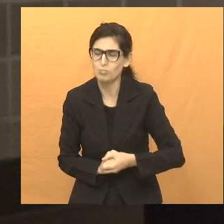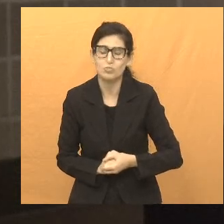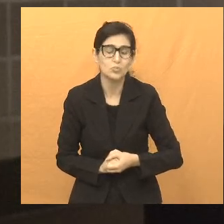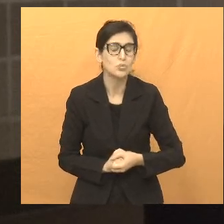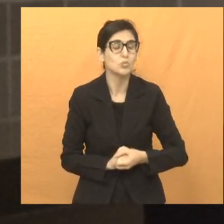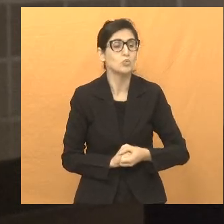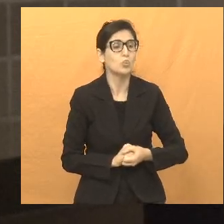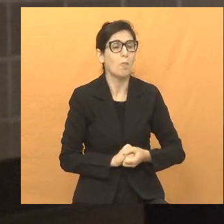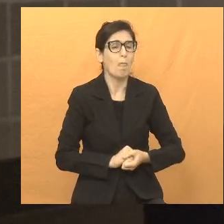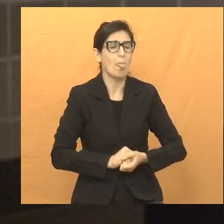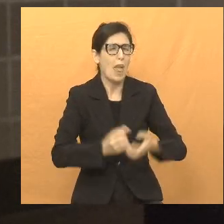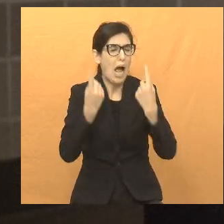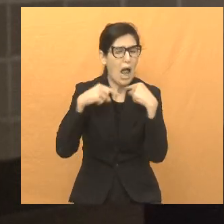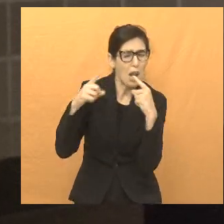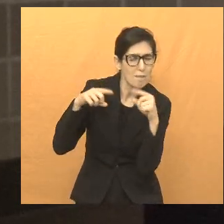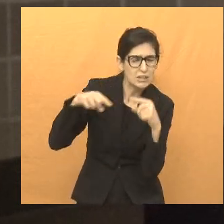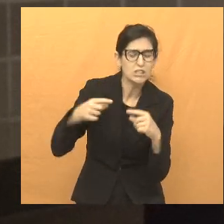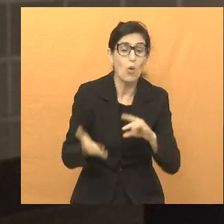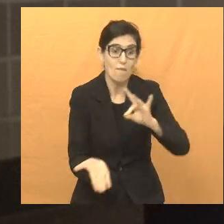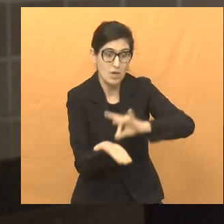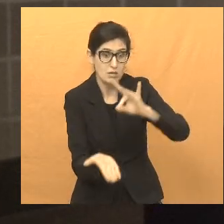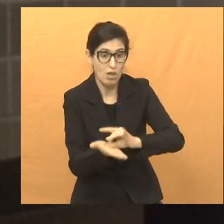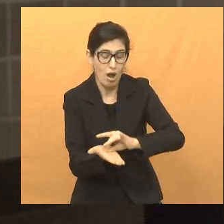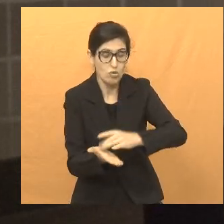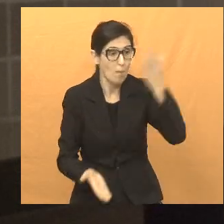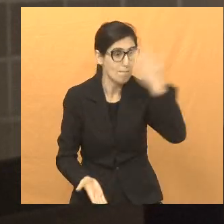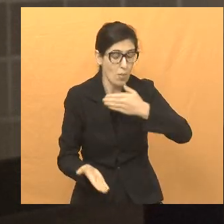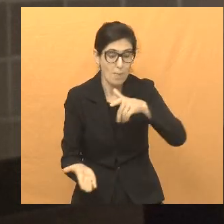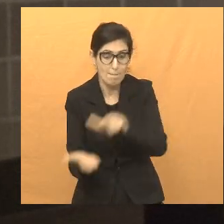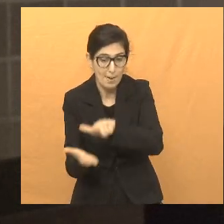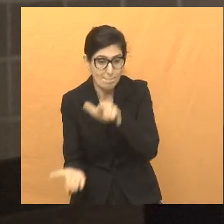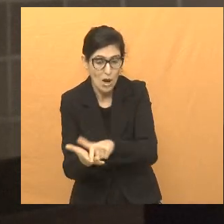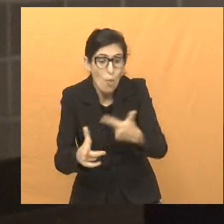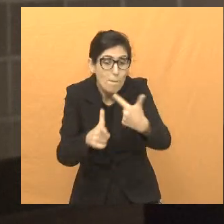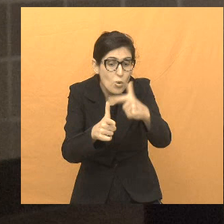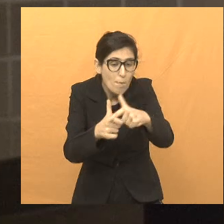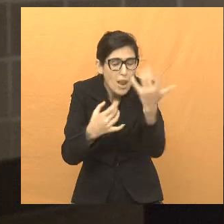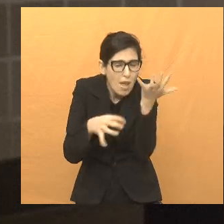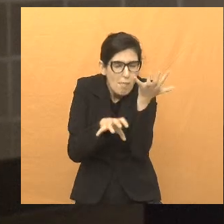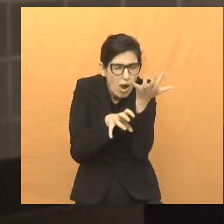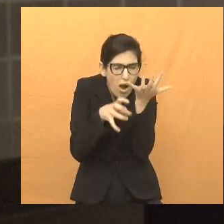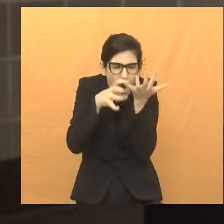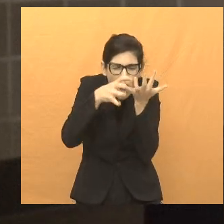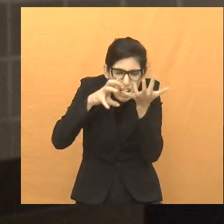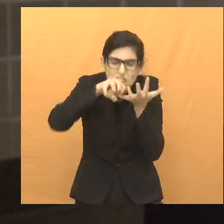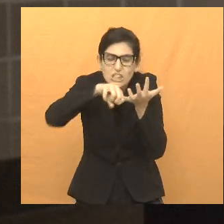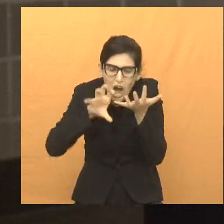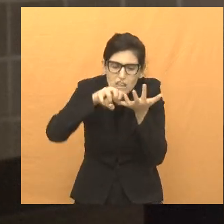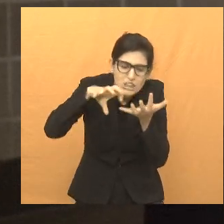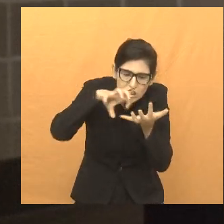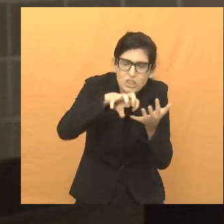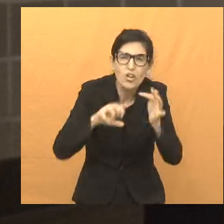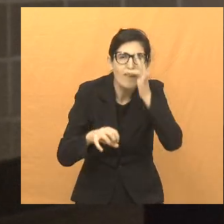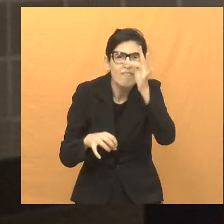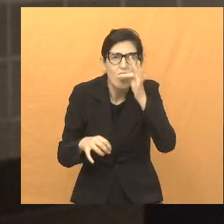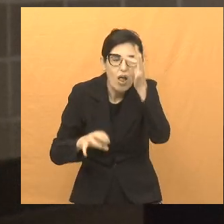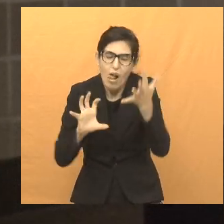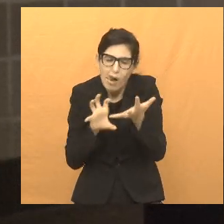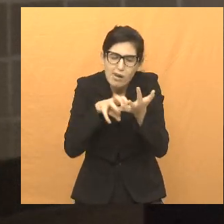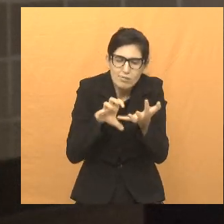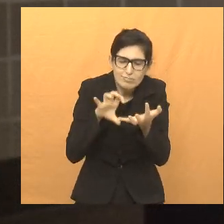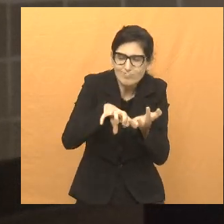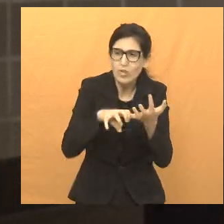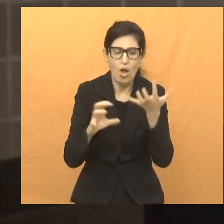agricultura e de danos ambientais. Por ser um elemento da fauna, ainda que exótica, a gestão